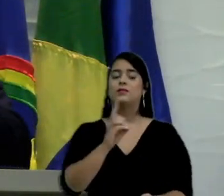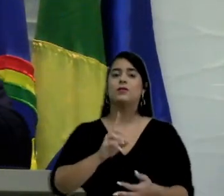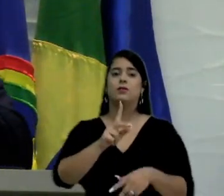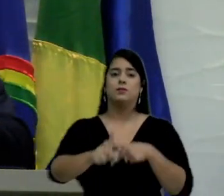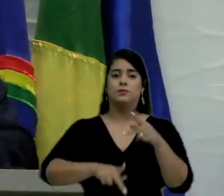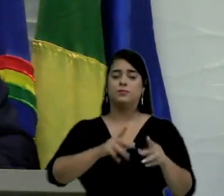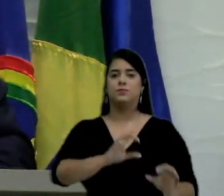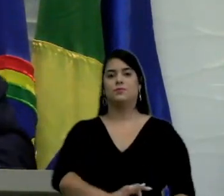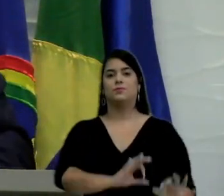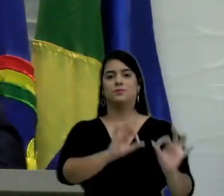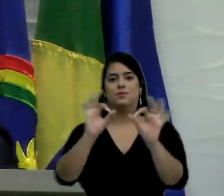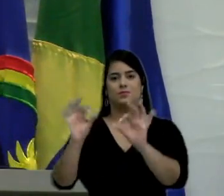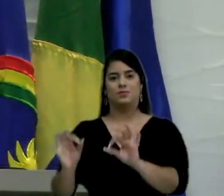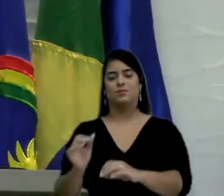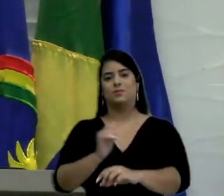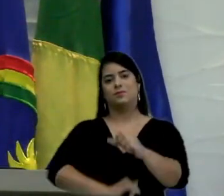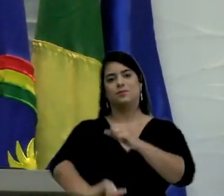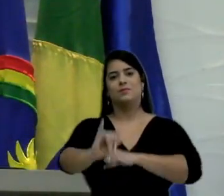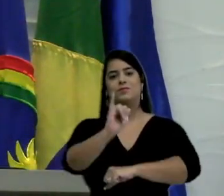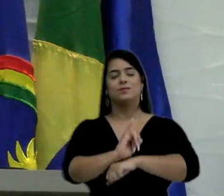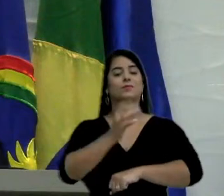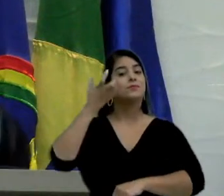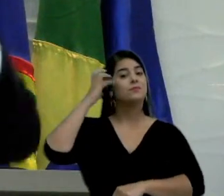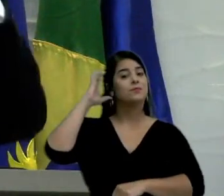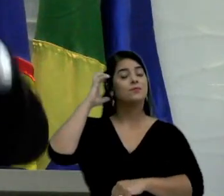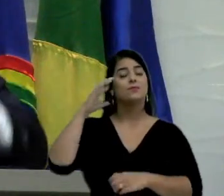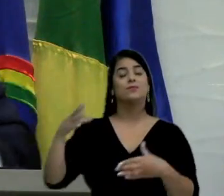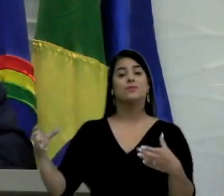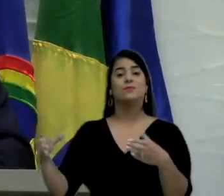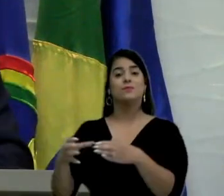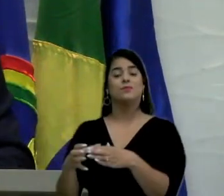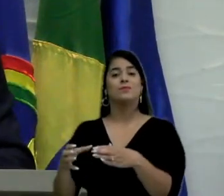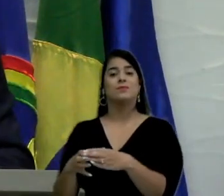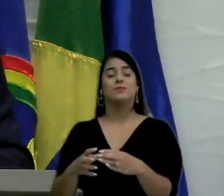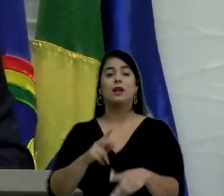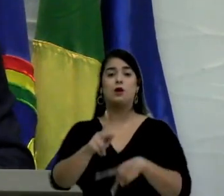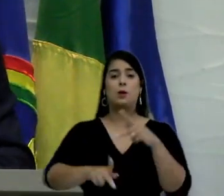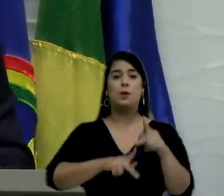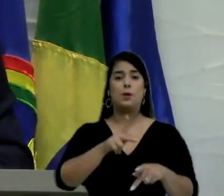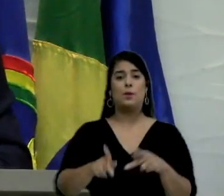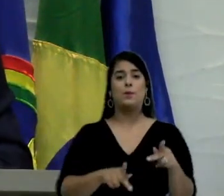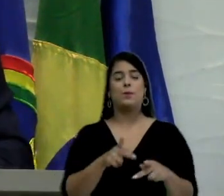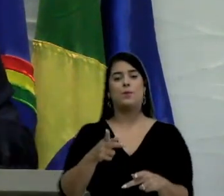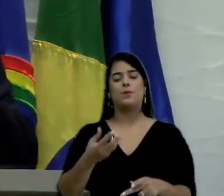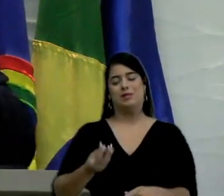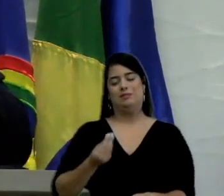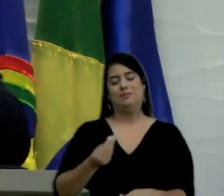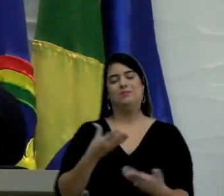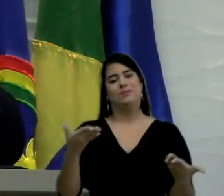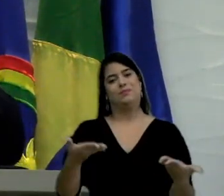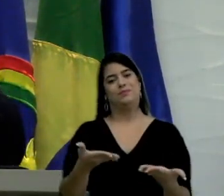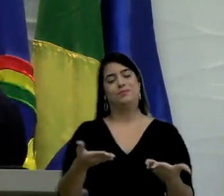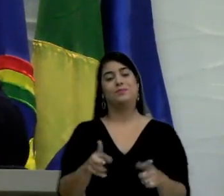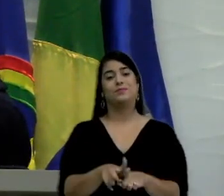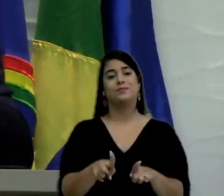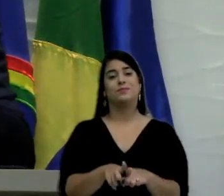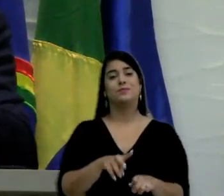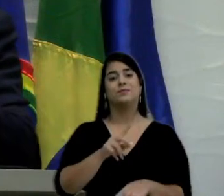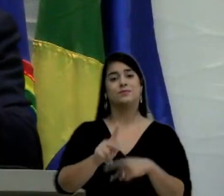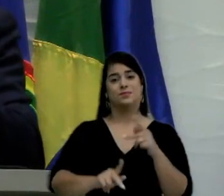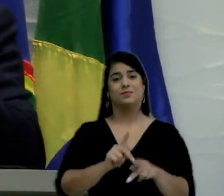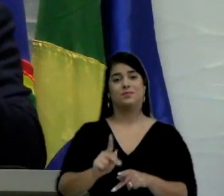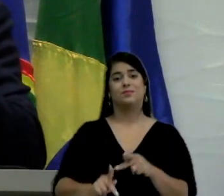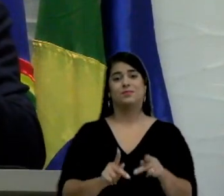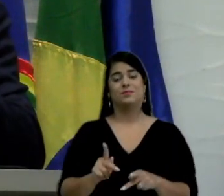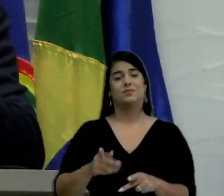que assiste pela internet pela Ráo Comunitária Bom dia o pessoal que tá assistindo aqui no dia de hoje também o pessoal que assiste